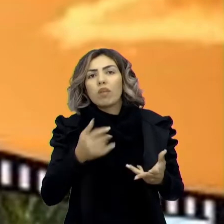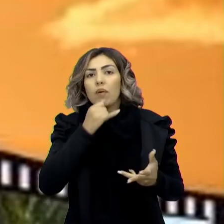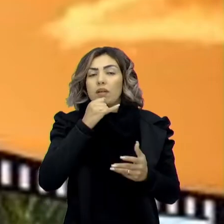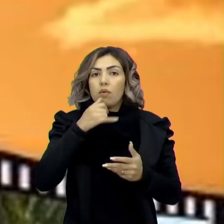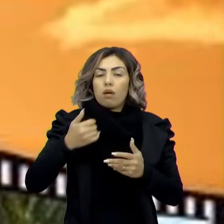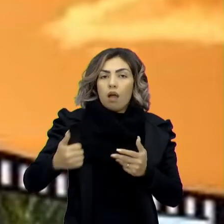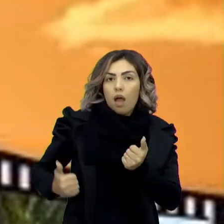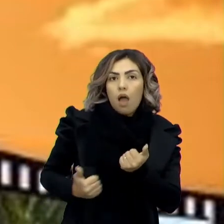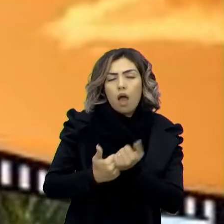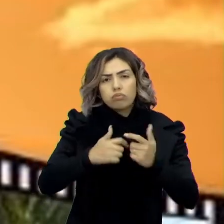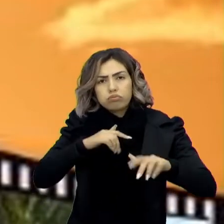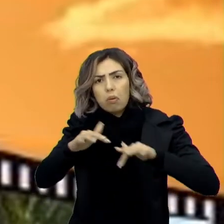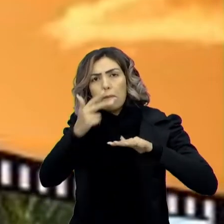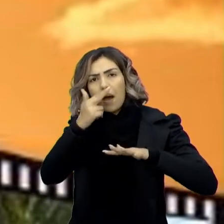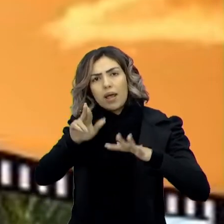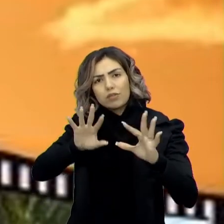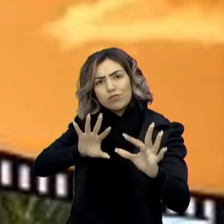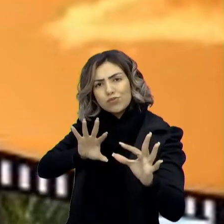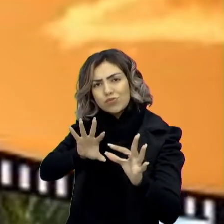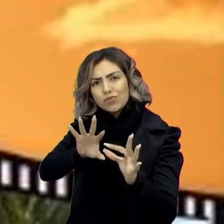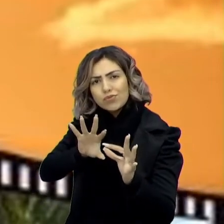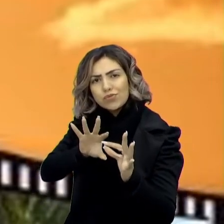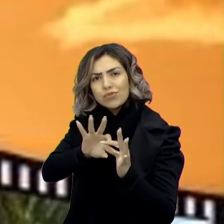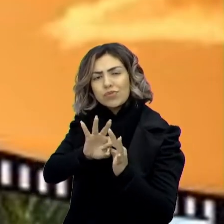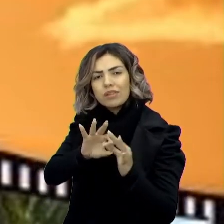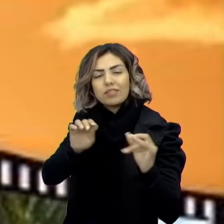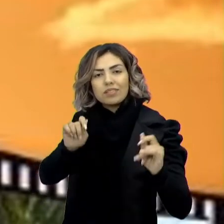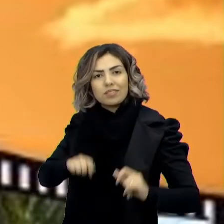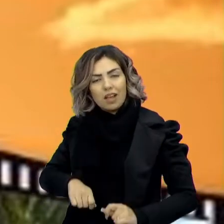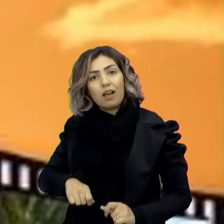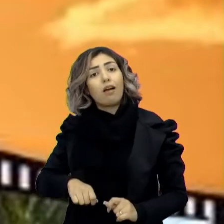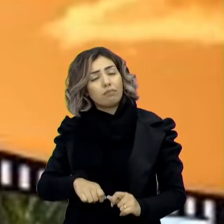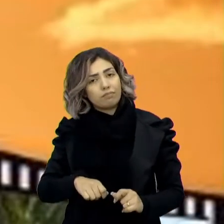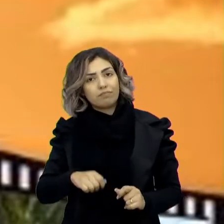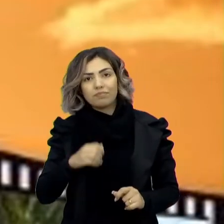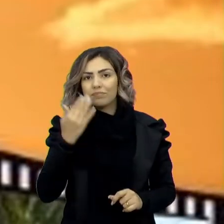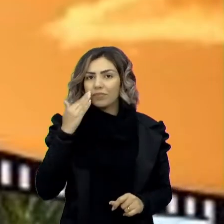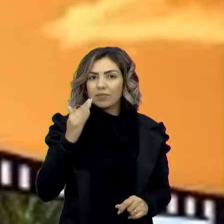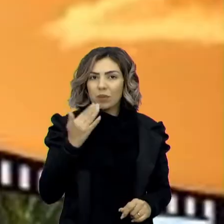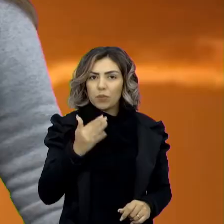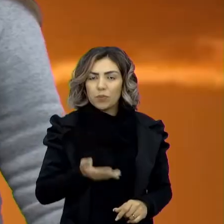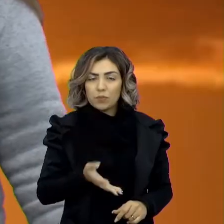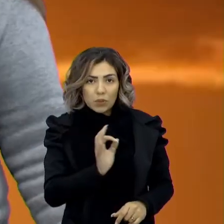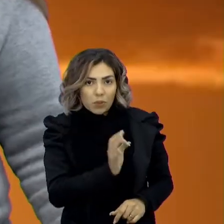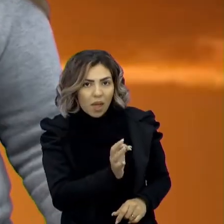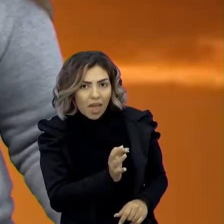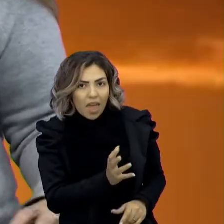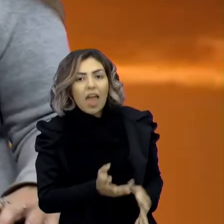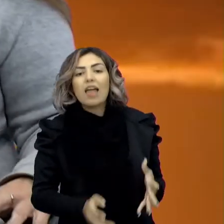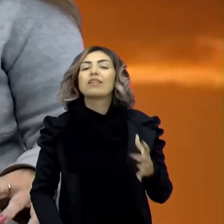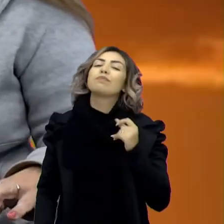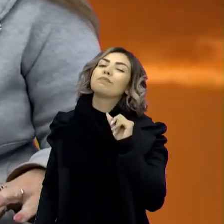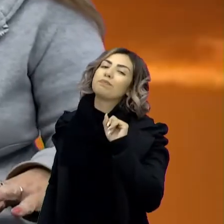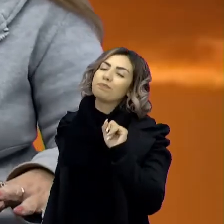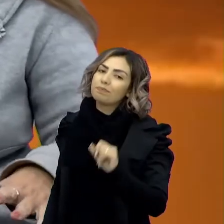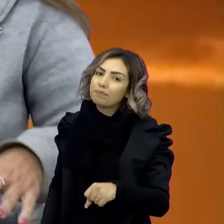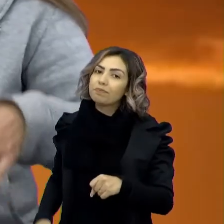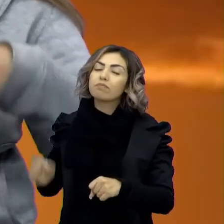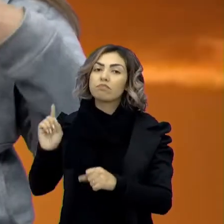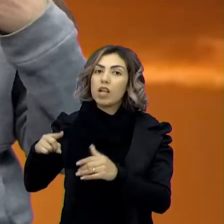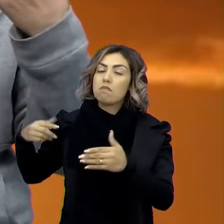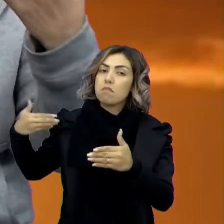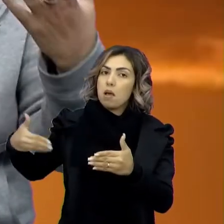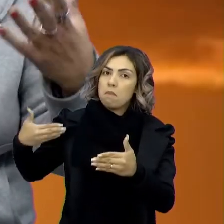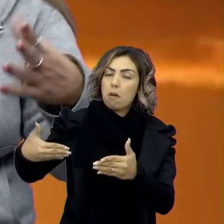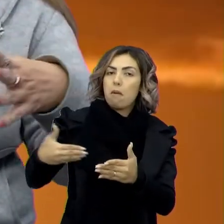movimentar, né, se conectar ao produto que é esse curta-metragem, não é isso, Prof. Fernanda? É isso mesmo, é bem, assim, uma trajetória longa para a